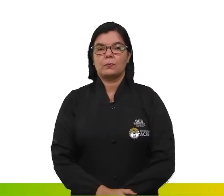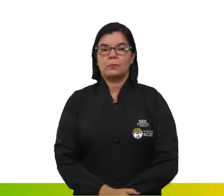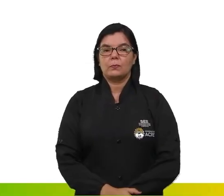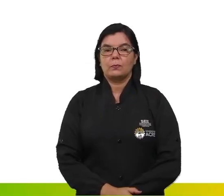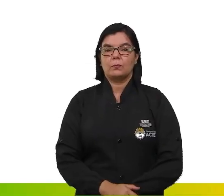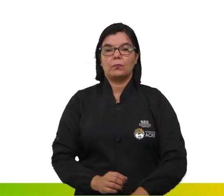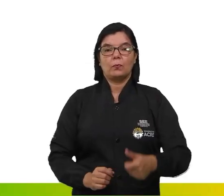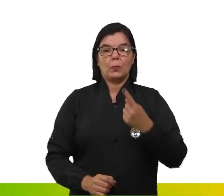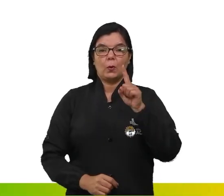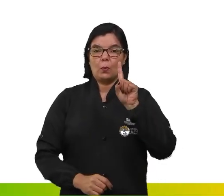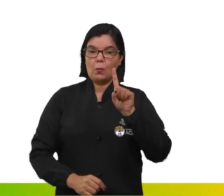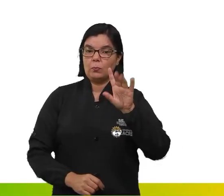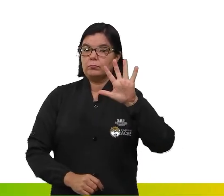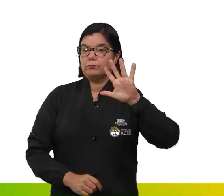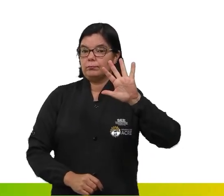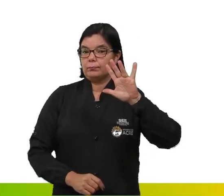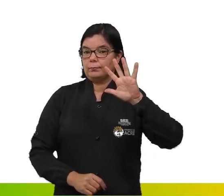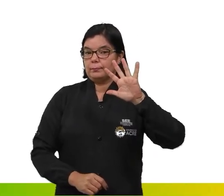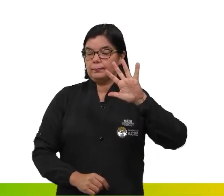um palmo